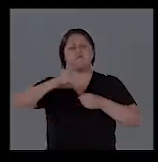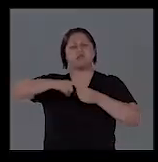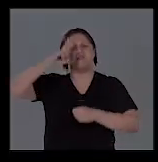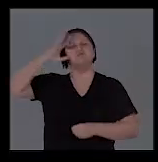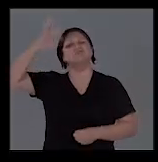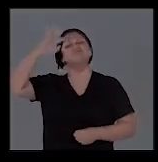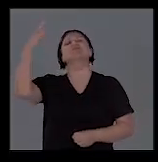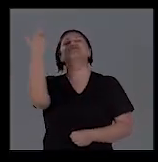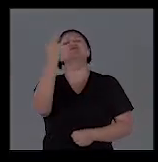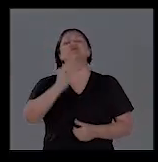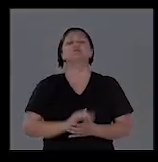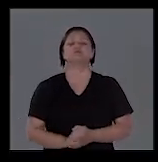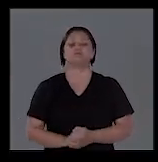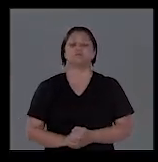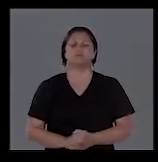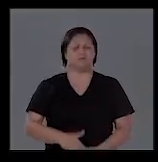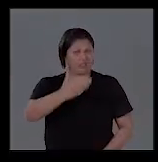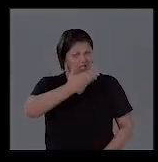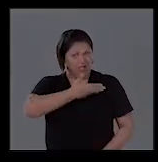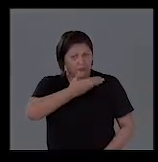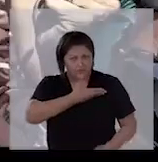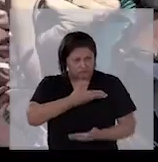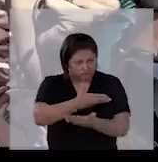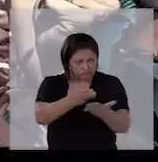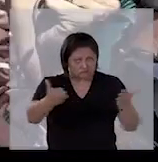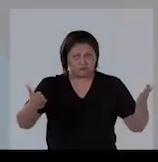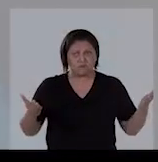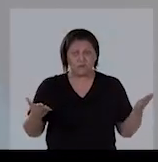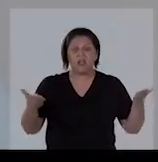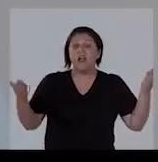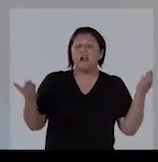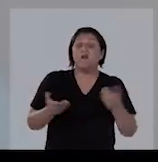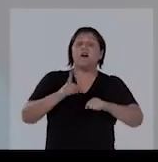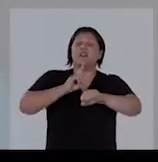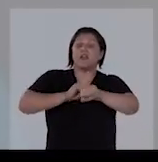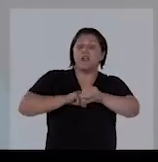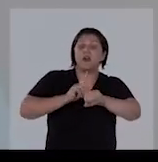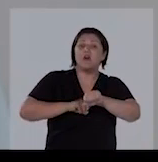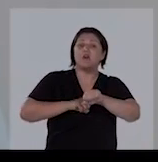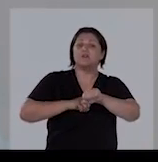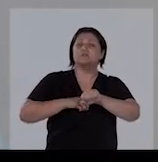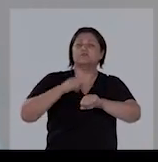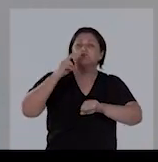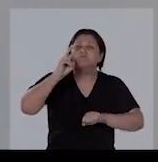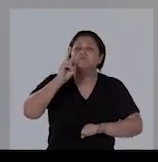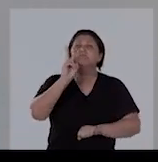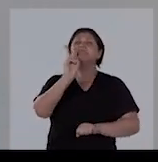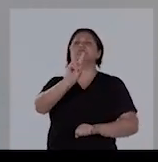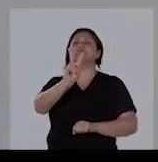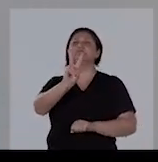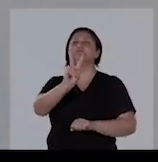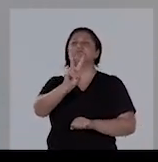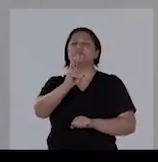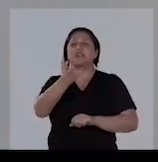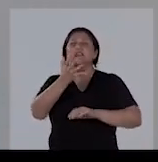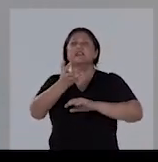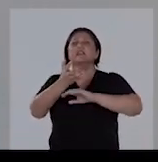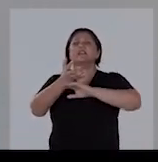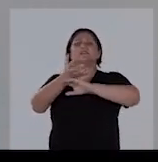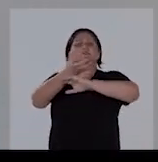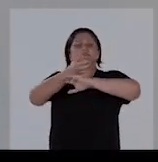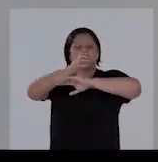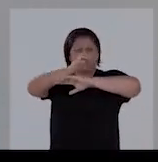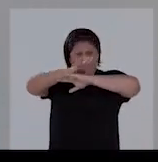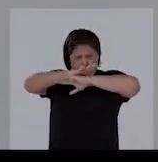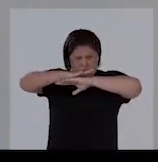conjunto lula o brasil vai voltar a sonhar minhas amigas e meus amigos é hora de levantar a cabeça